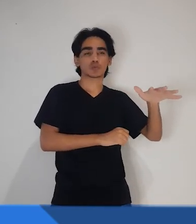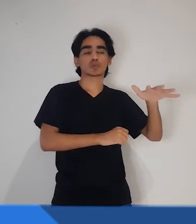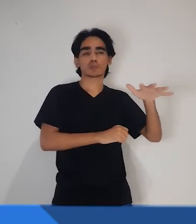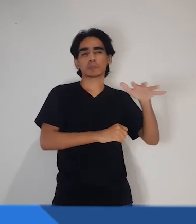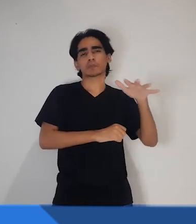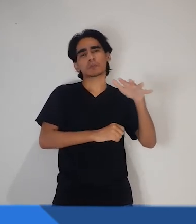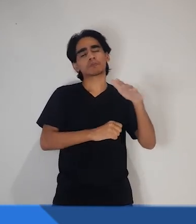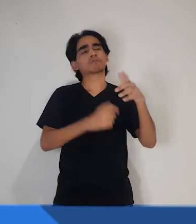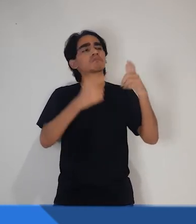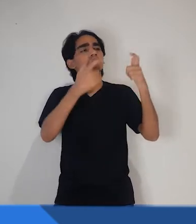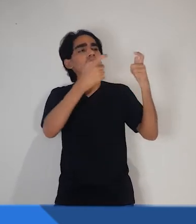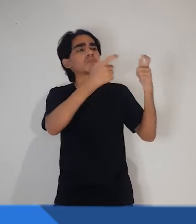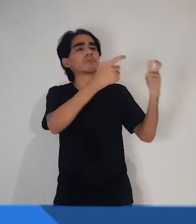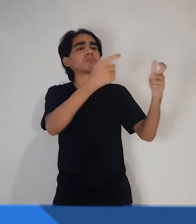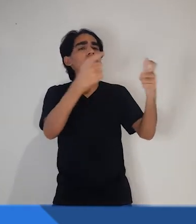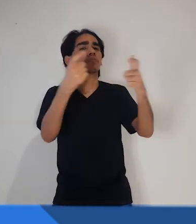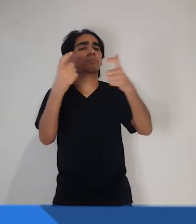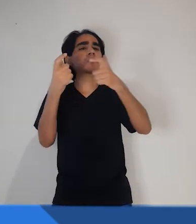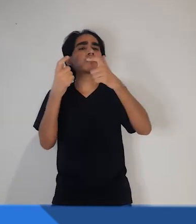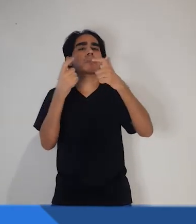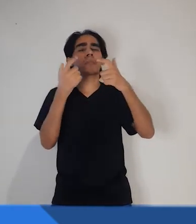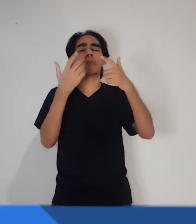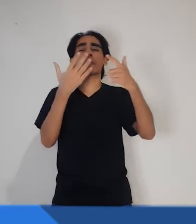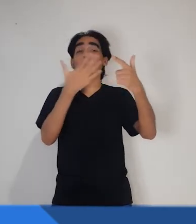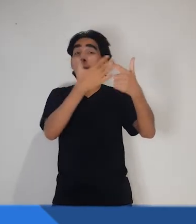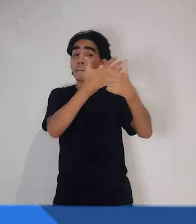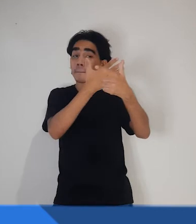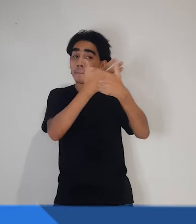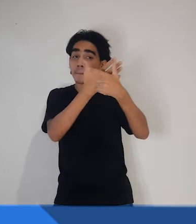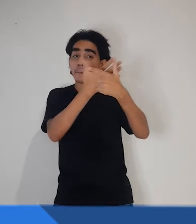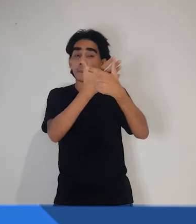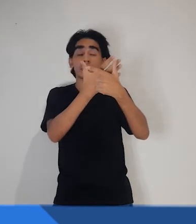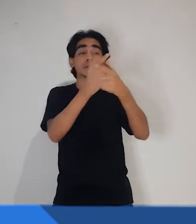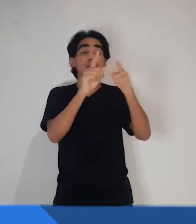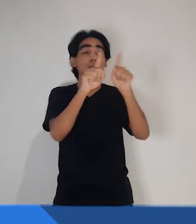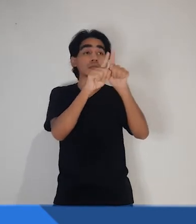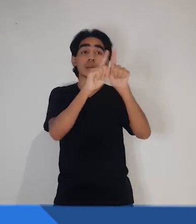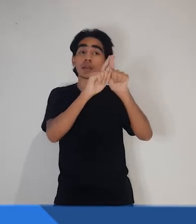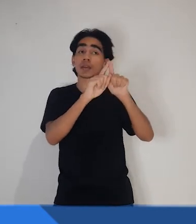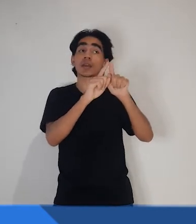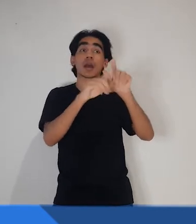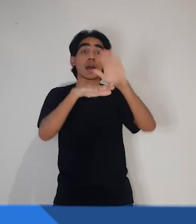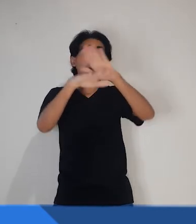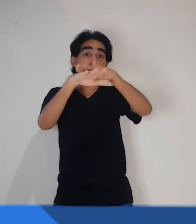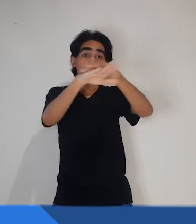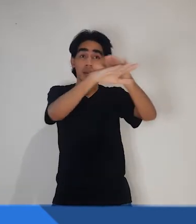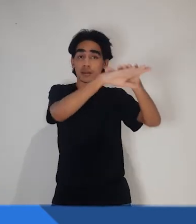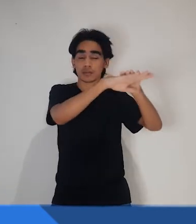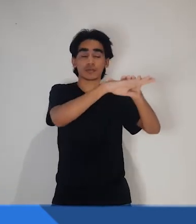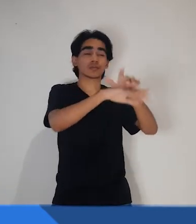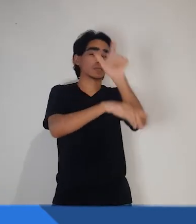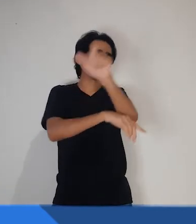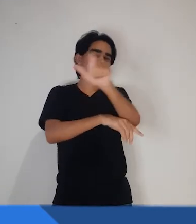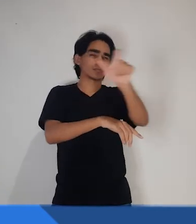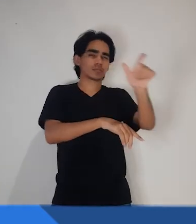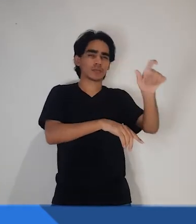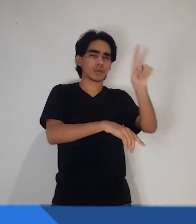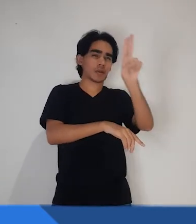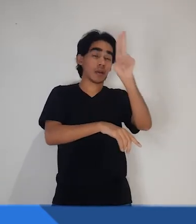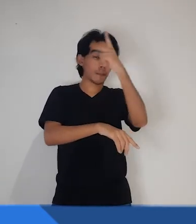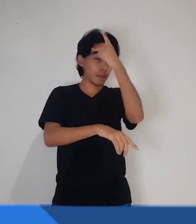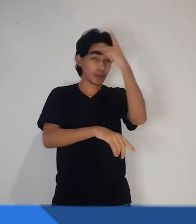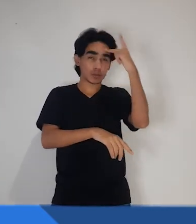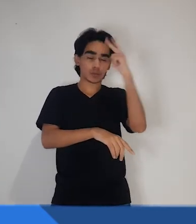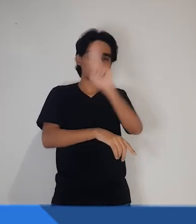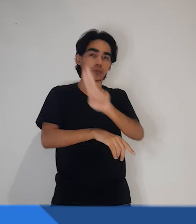espaços, né, esse número 3, aonde papéis e permissões podem ser atribuídos aos usuários. Aonde é que eu